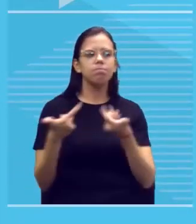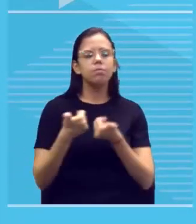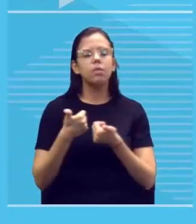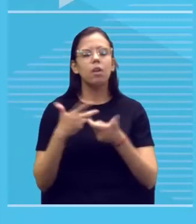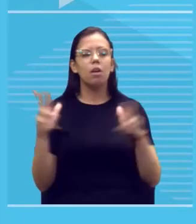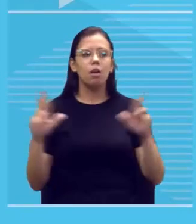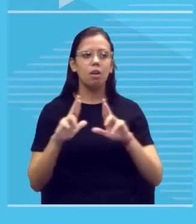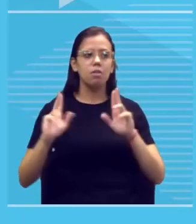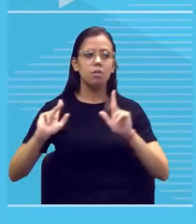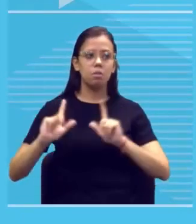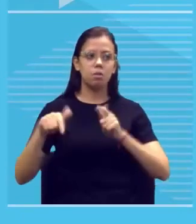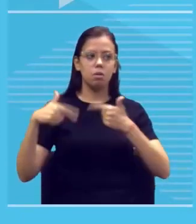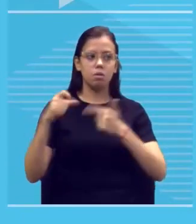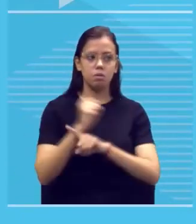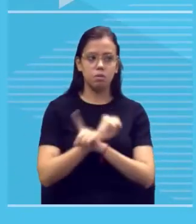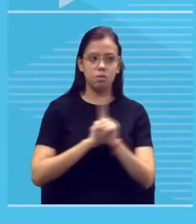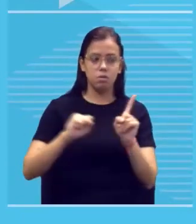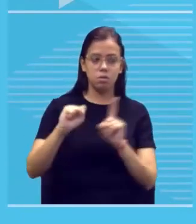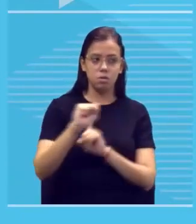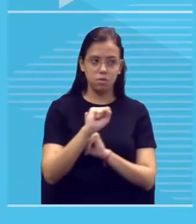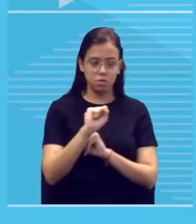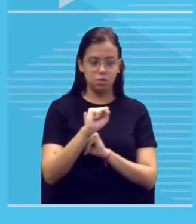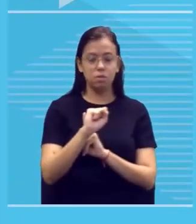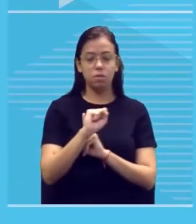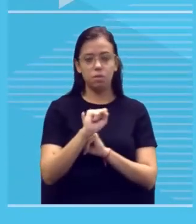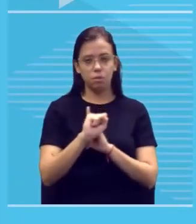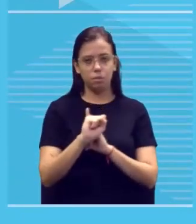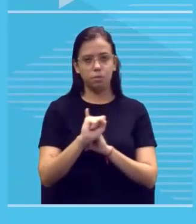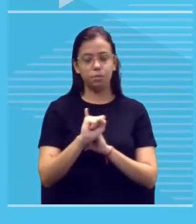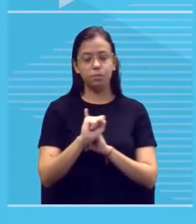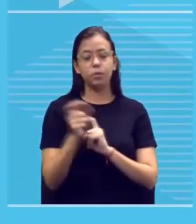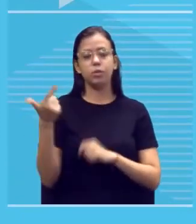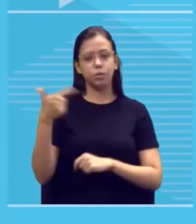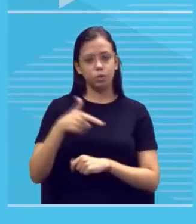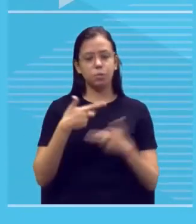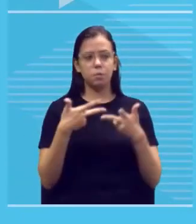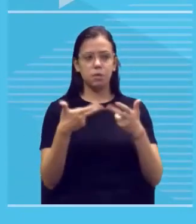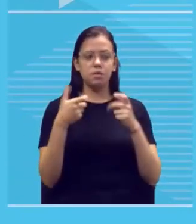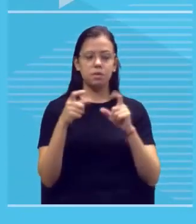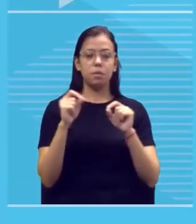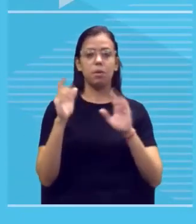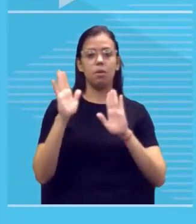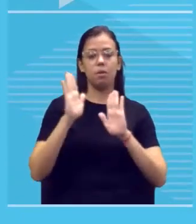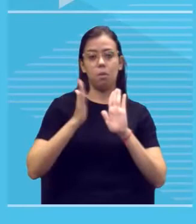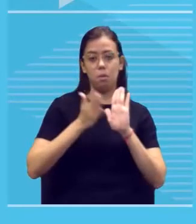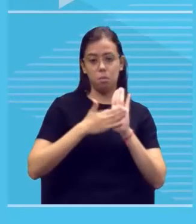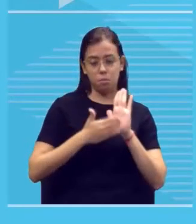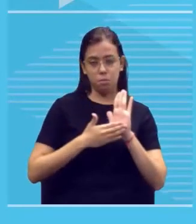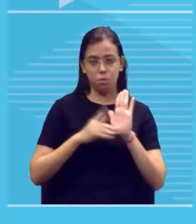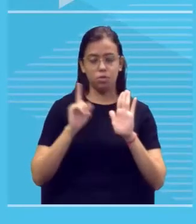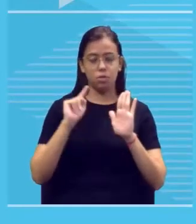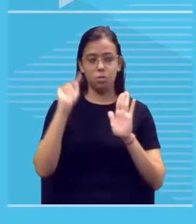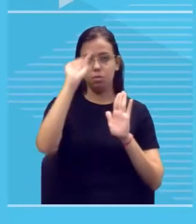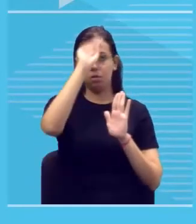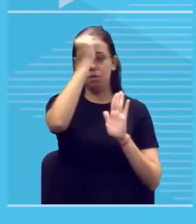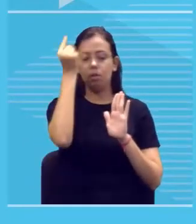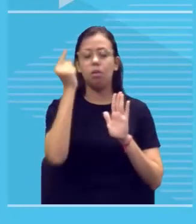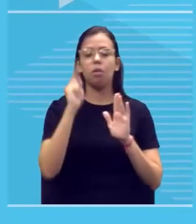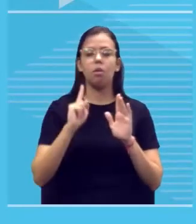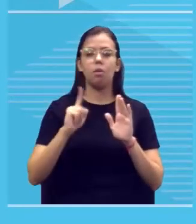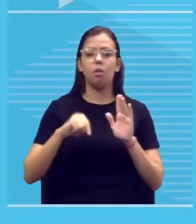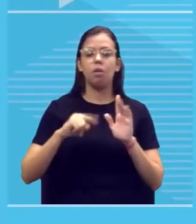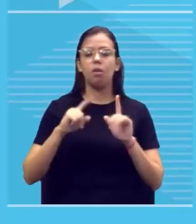na luta social e a gente vê mais uma vez que era uma proposta era um ideal era uma